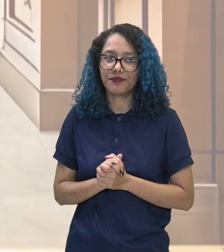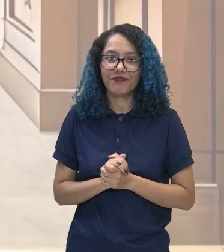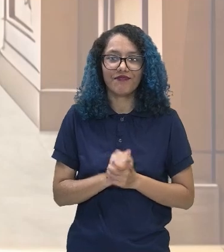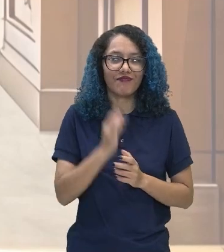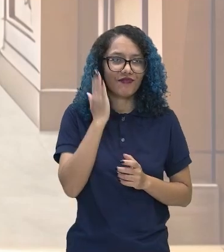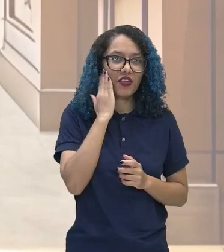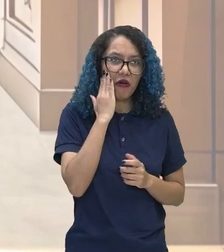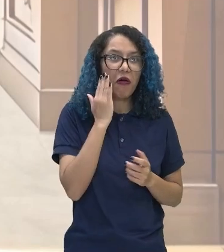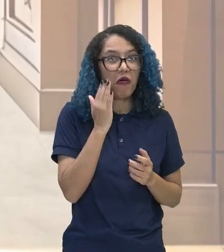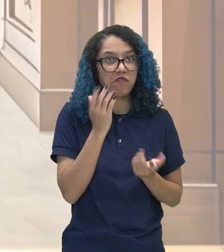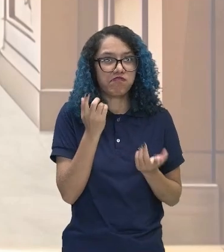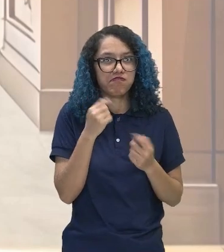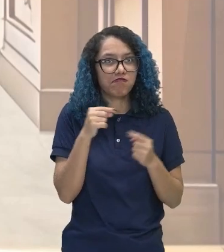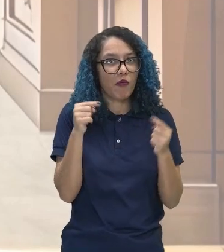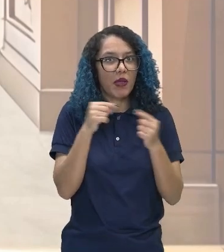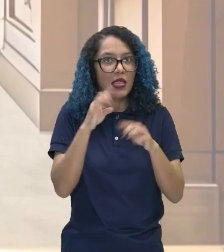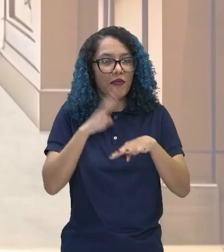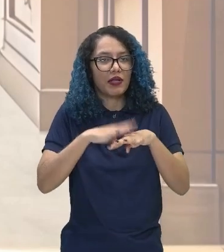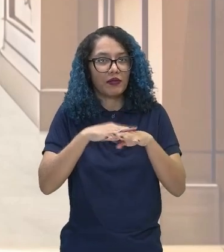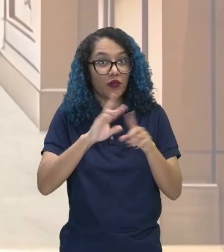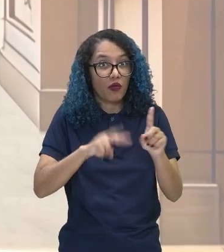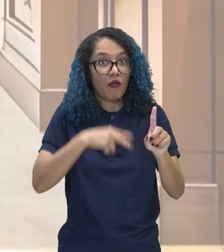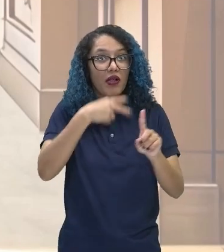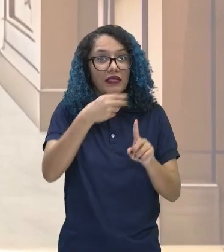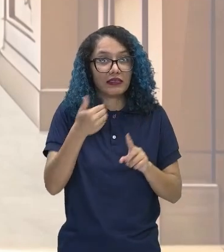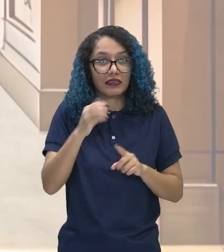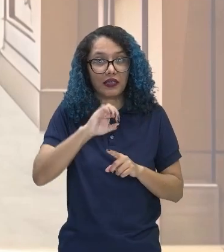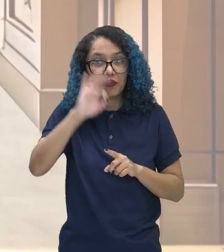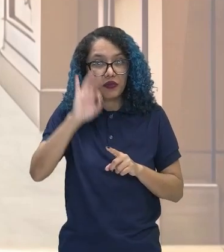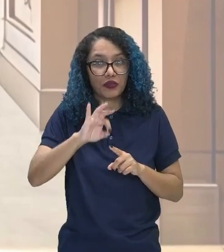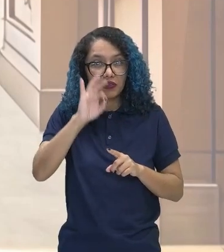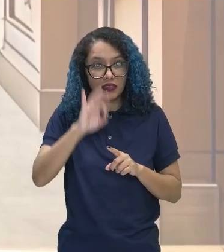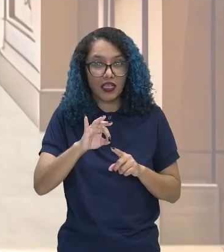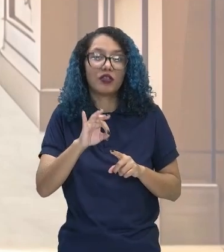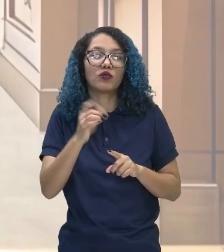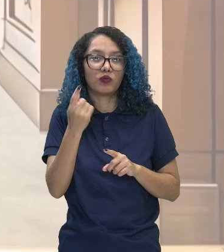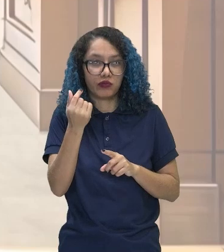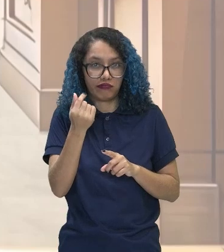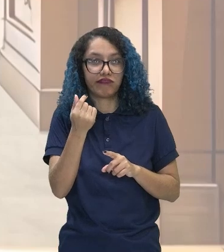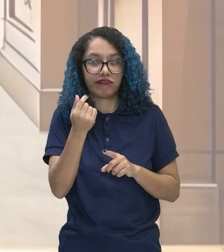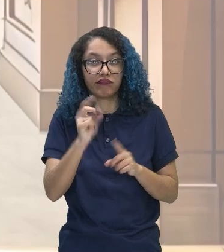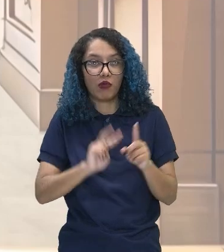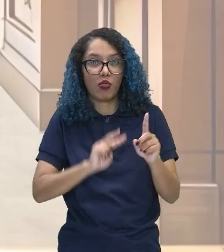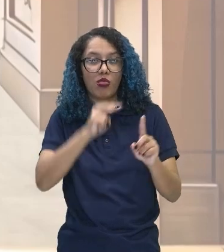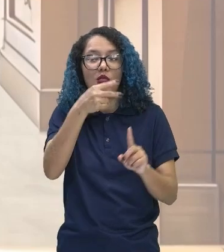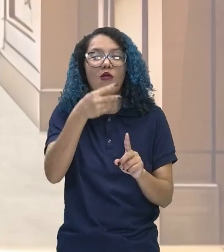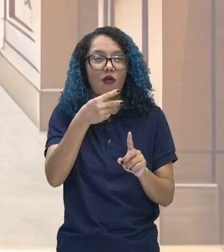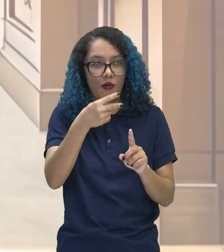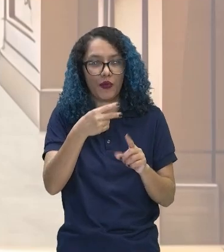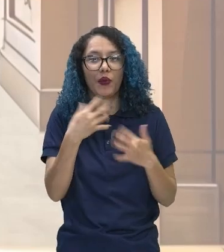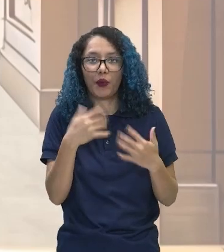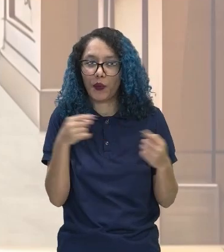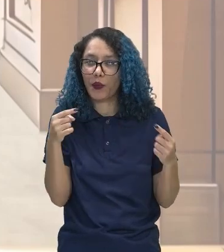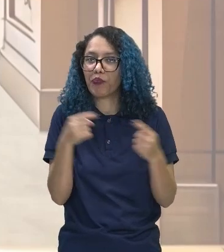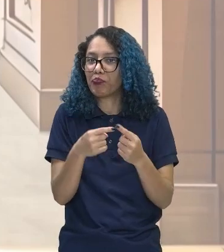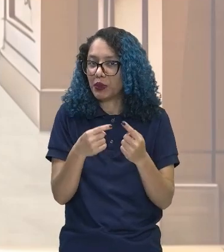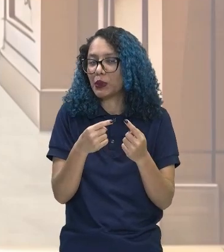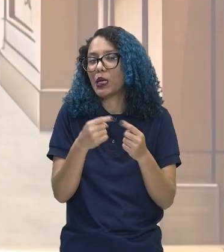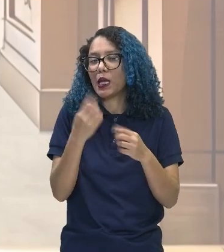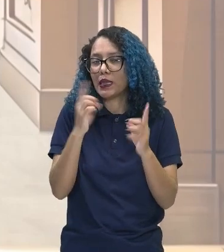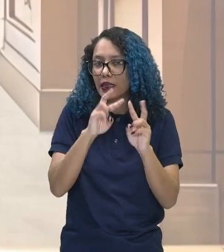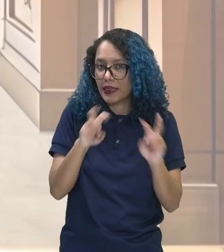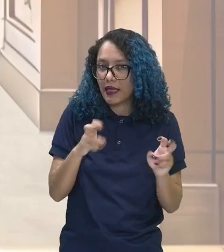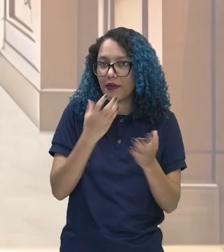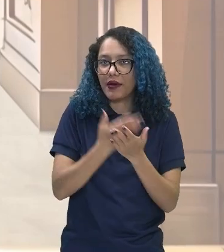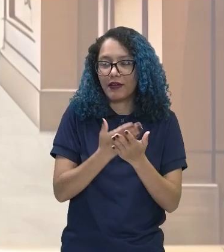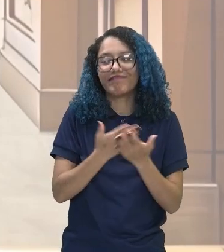aí, ó. É o 100% do valor normal, o dobro. Olha só, tem tudo a ver aí com o que nós vamos abordar na nossa aula. Bom, agradeço